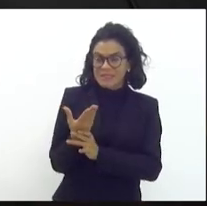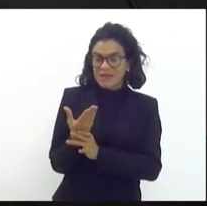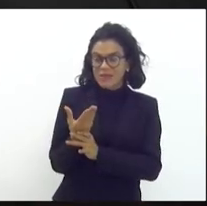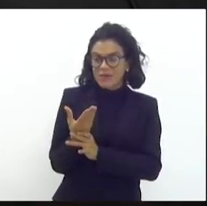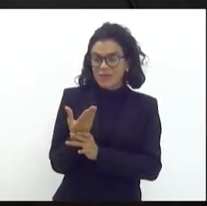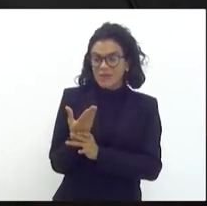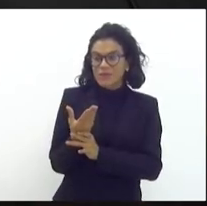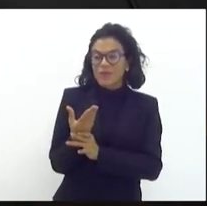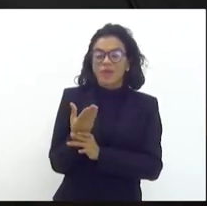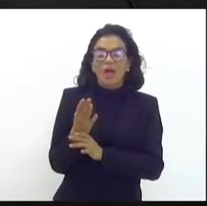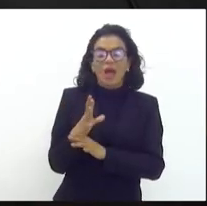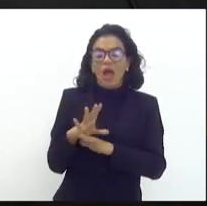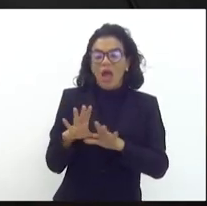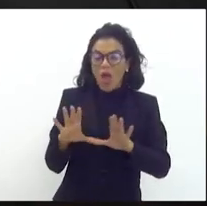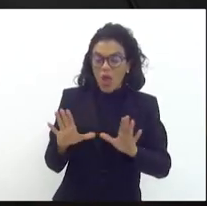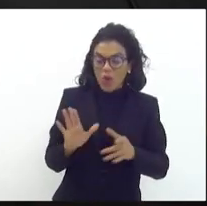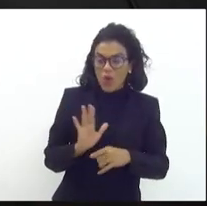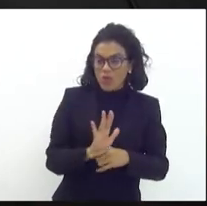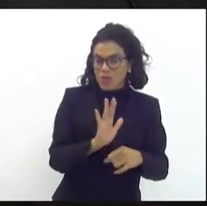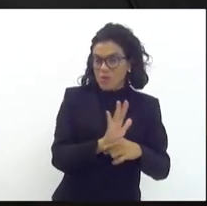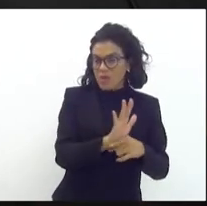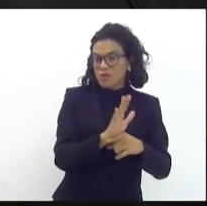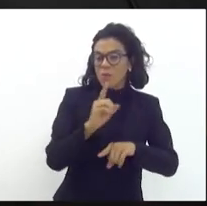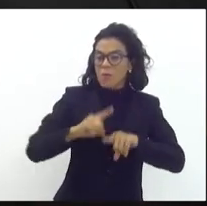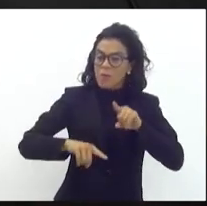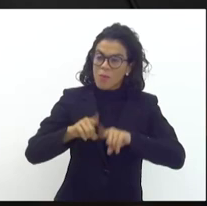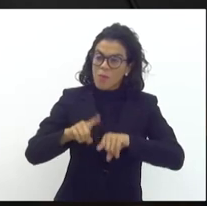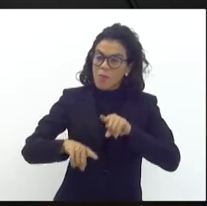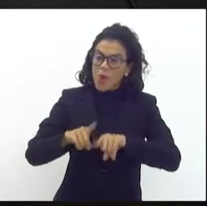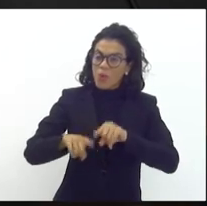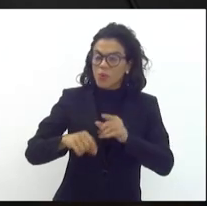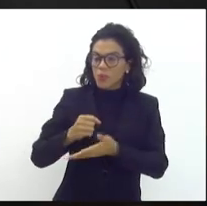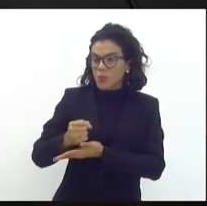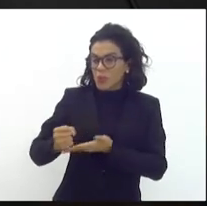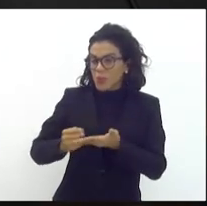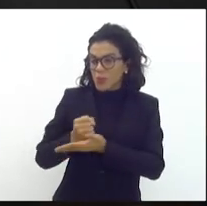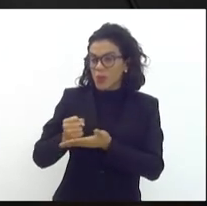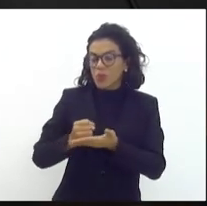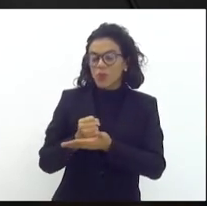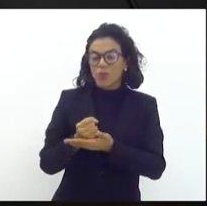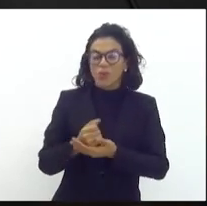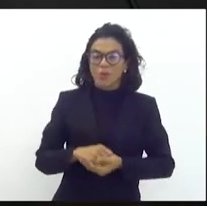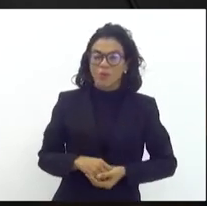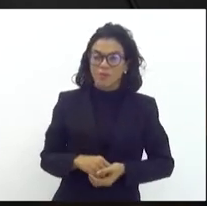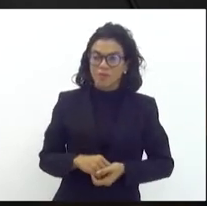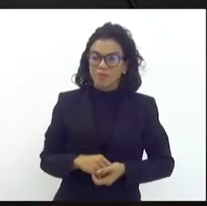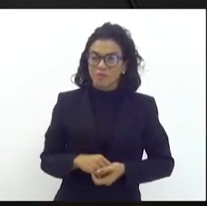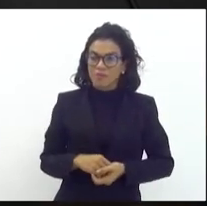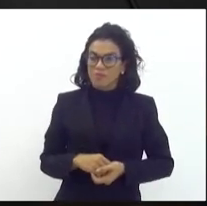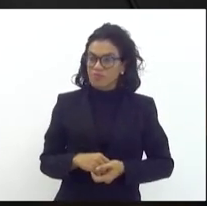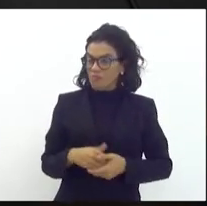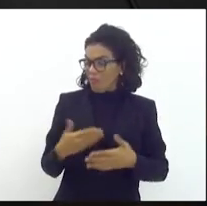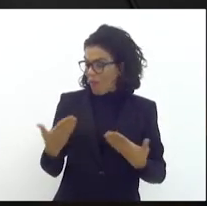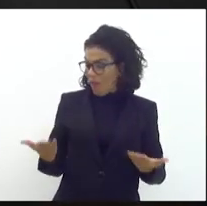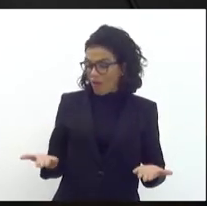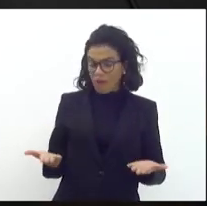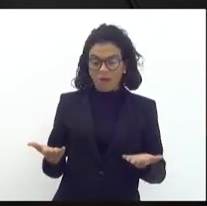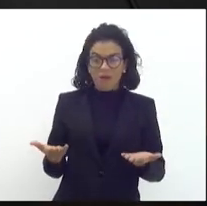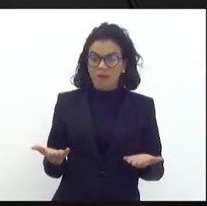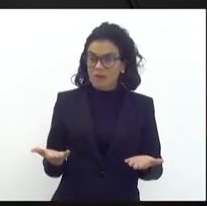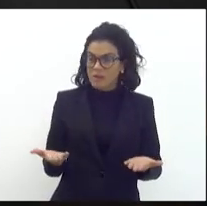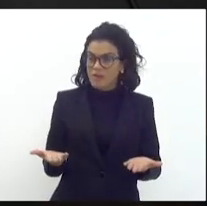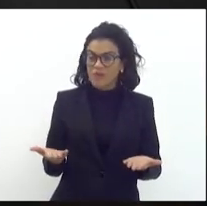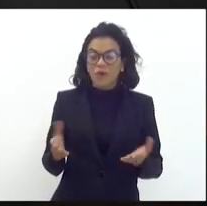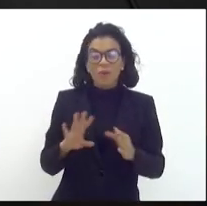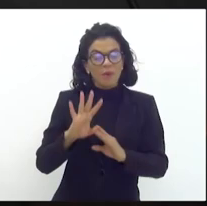daquela contribuição sobre produtos primários e semi elaborados aquilo ali foi para